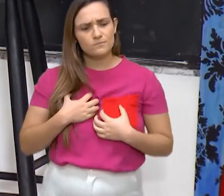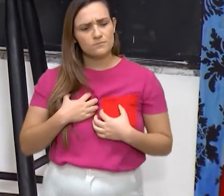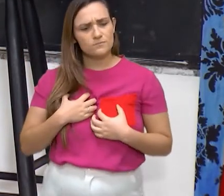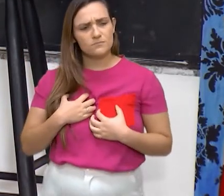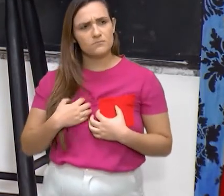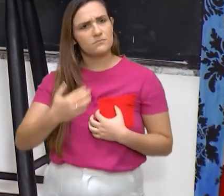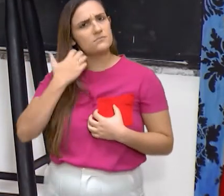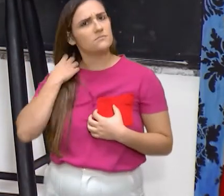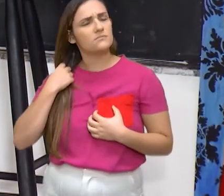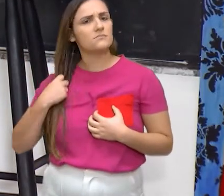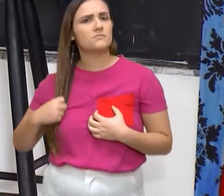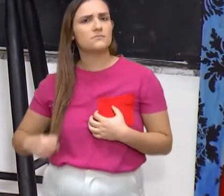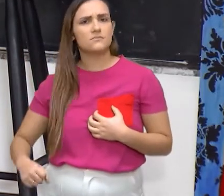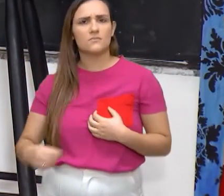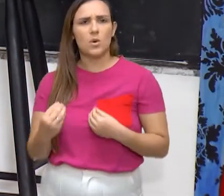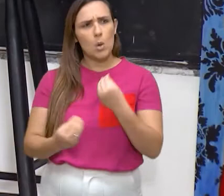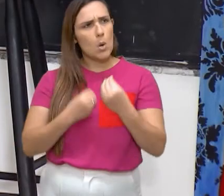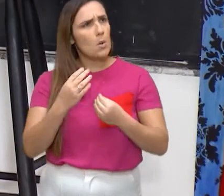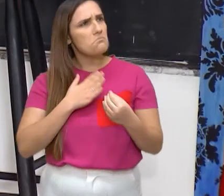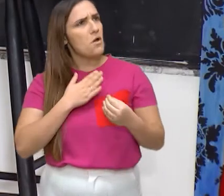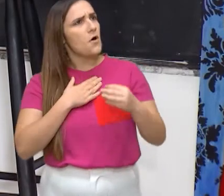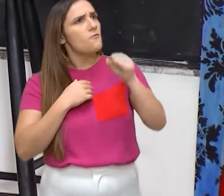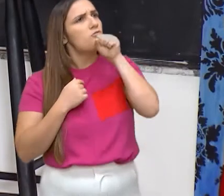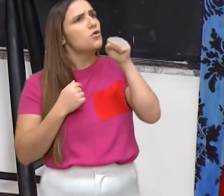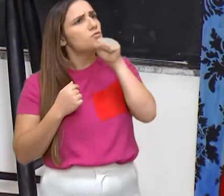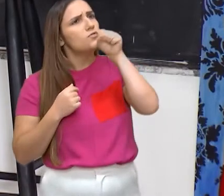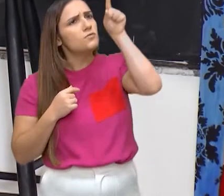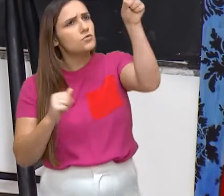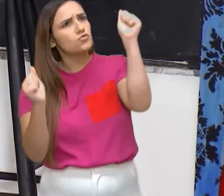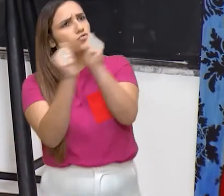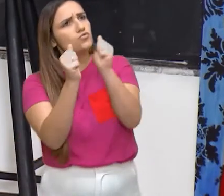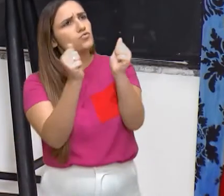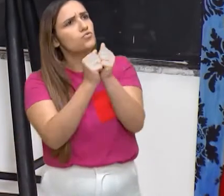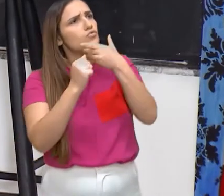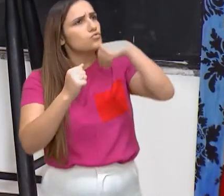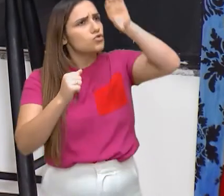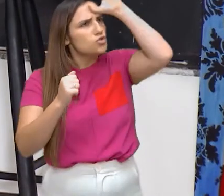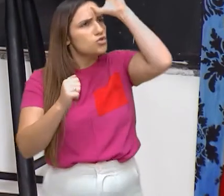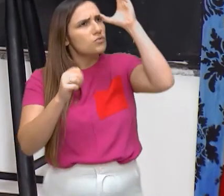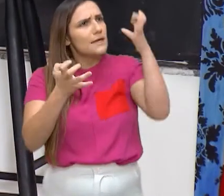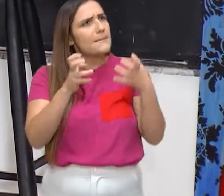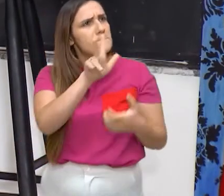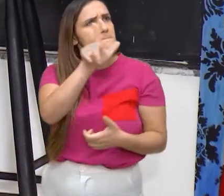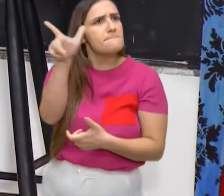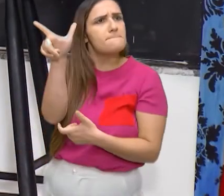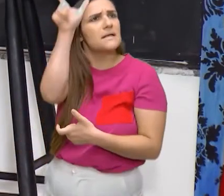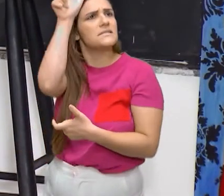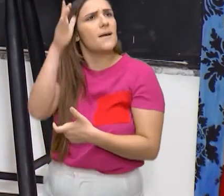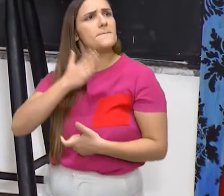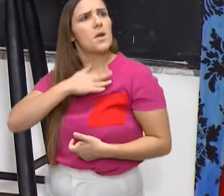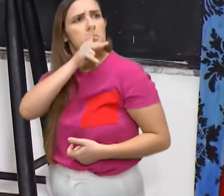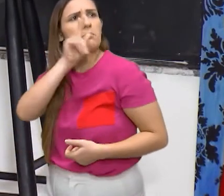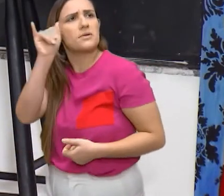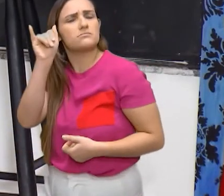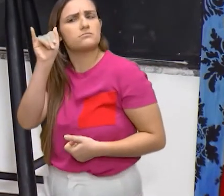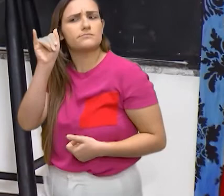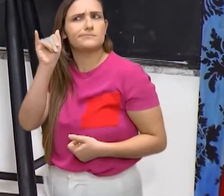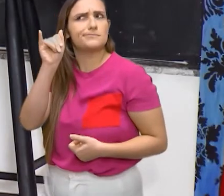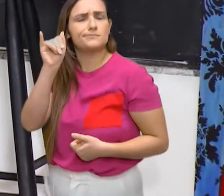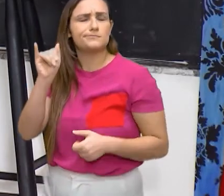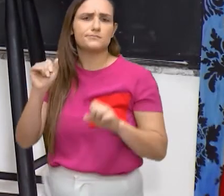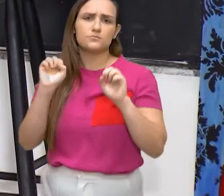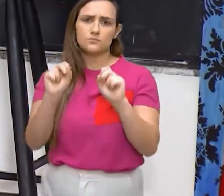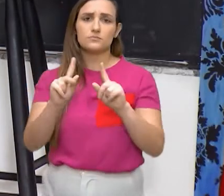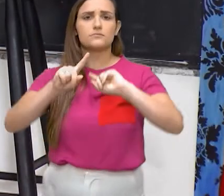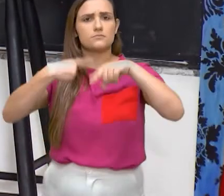época eu fiquei muito revoltada com meu avô, que planejou a morte do meu pai junto com meu tio, com ele também, mas eu